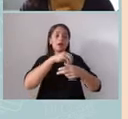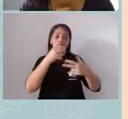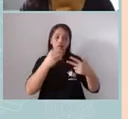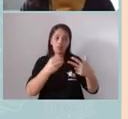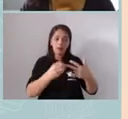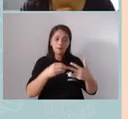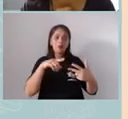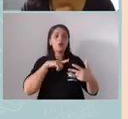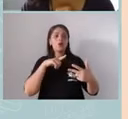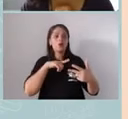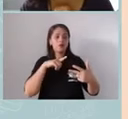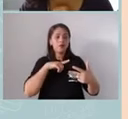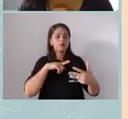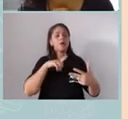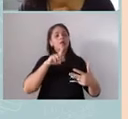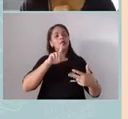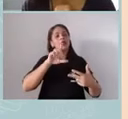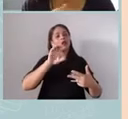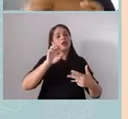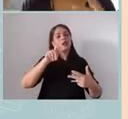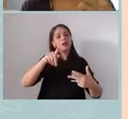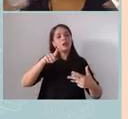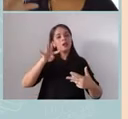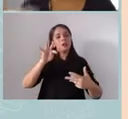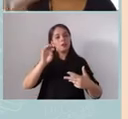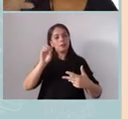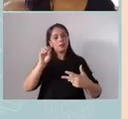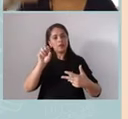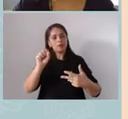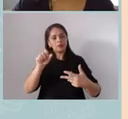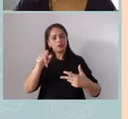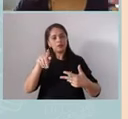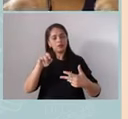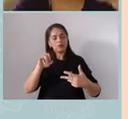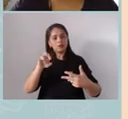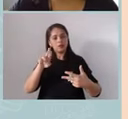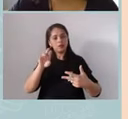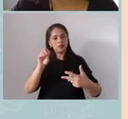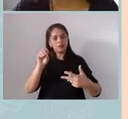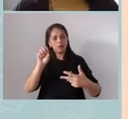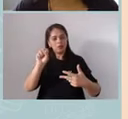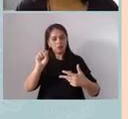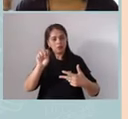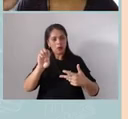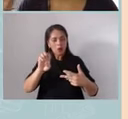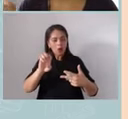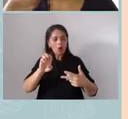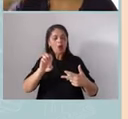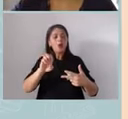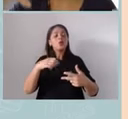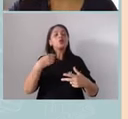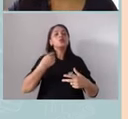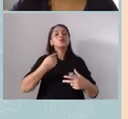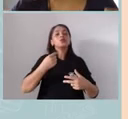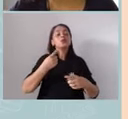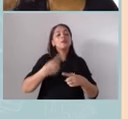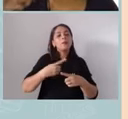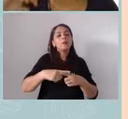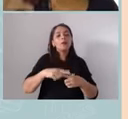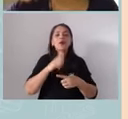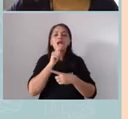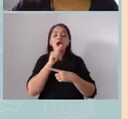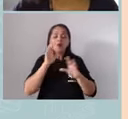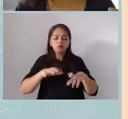já vi várias questões também com leptospirose, porque está relacionada a essa questão de enchente. Eu falou de enchente, né? A urina